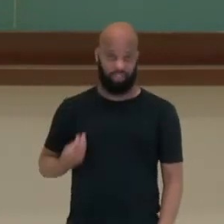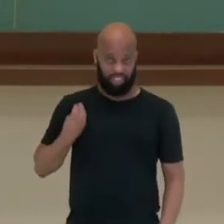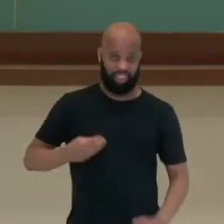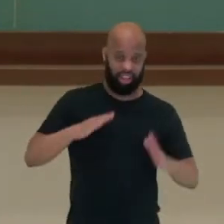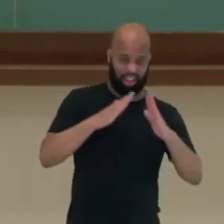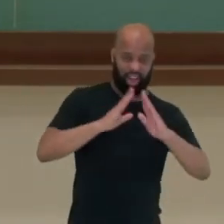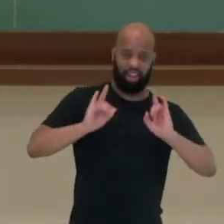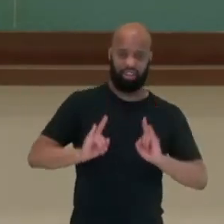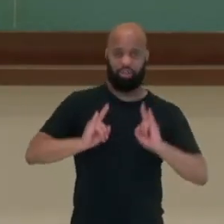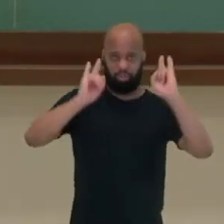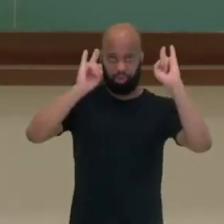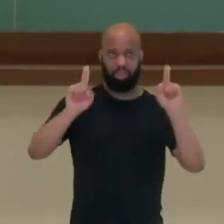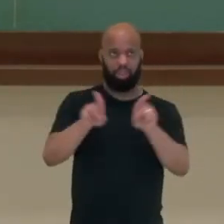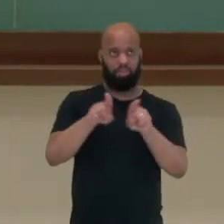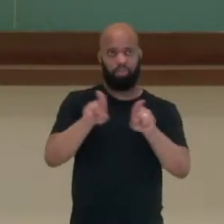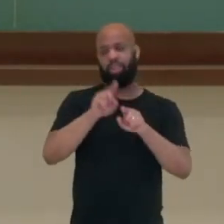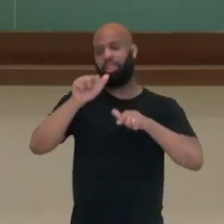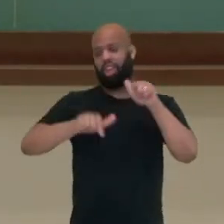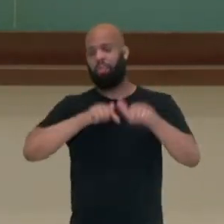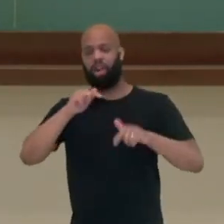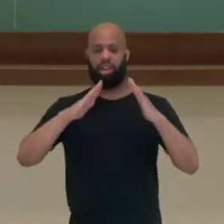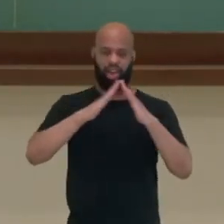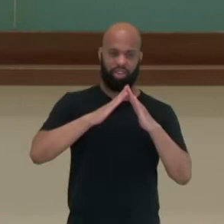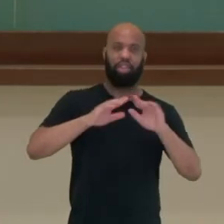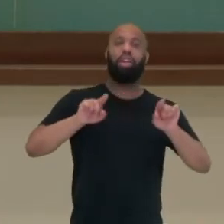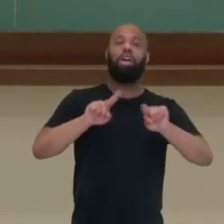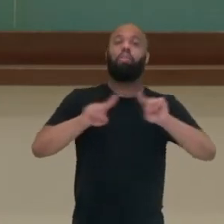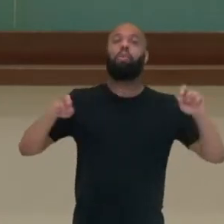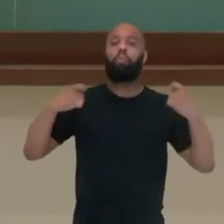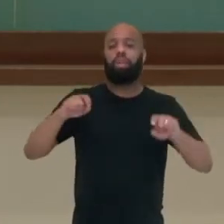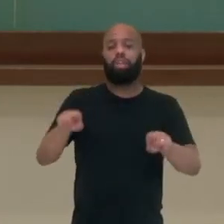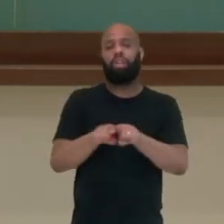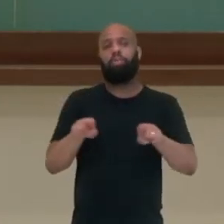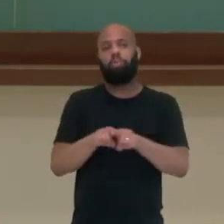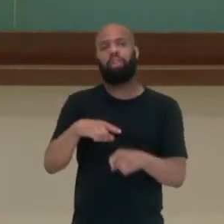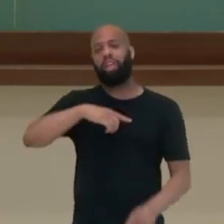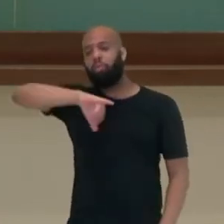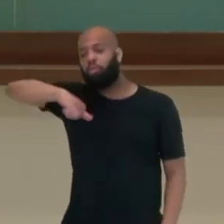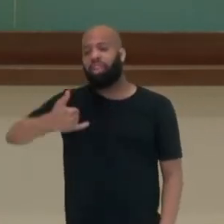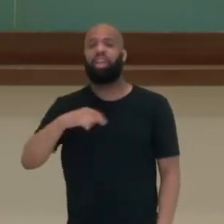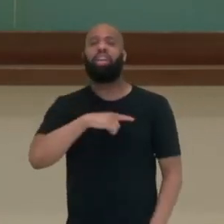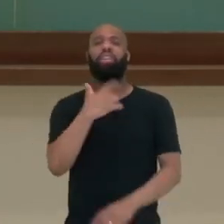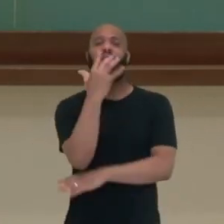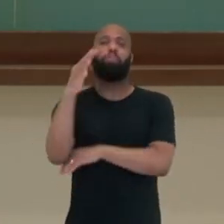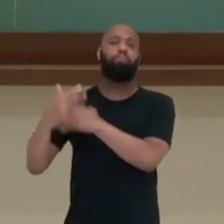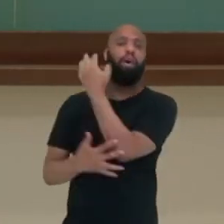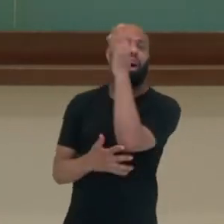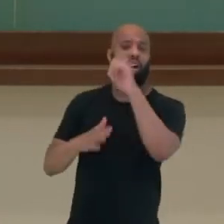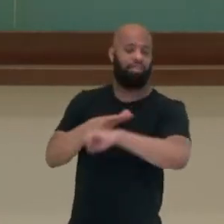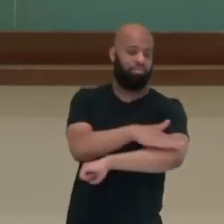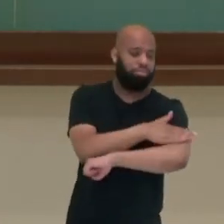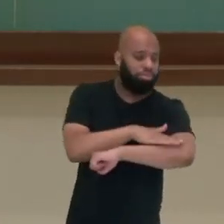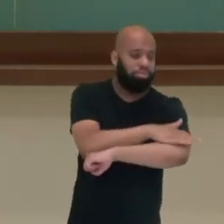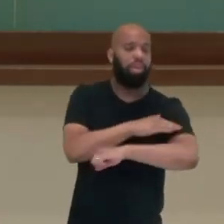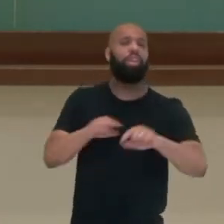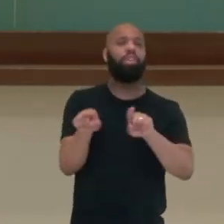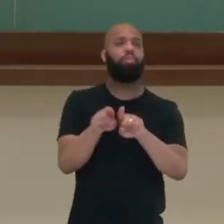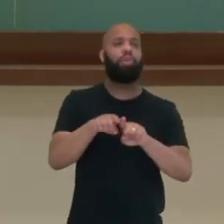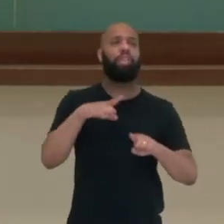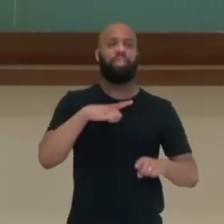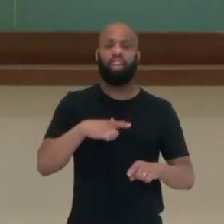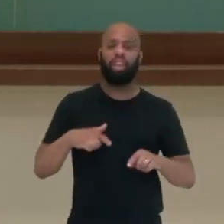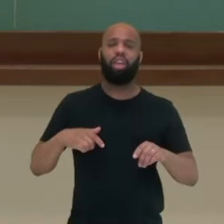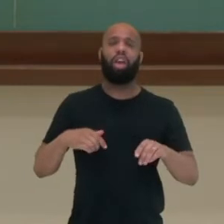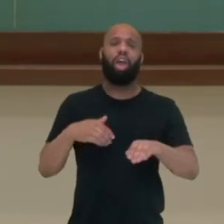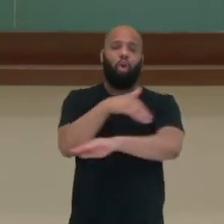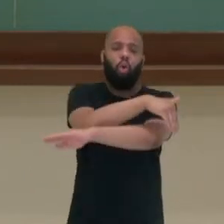ou prédios em que possamos trabalhar, mas tem que ter lazer, tem que ter parques, tem que ter parques, tem que ter ciclovias, tem que